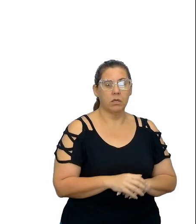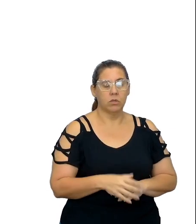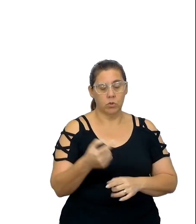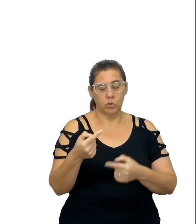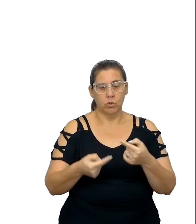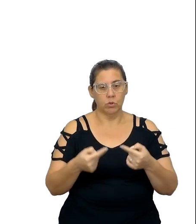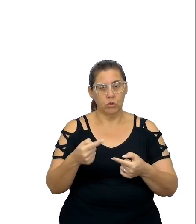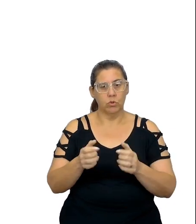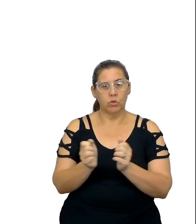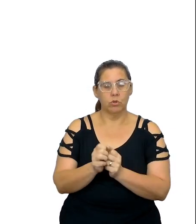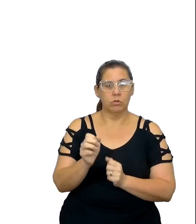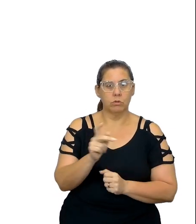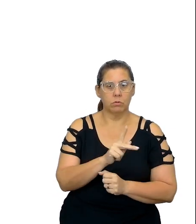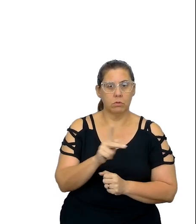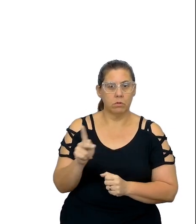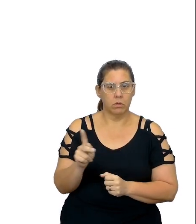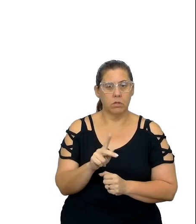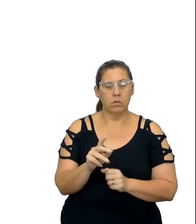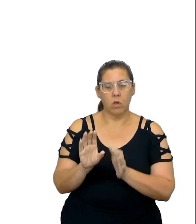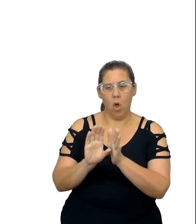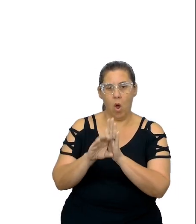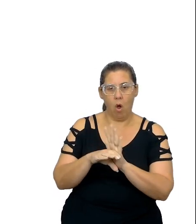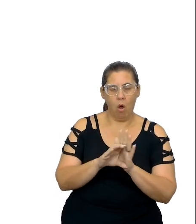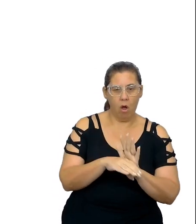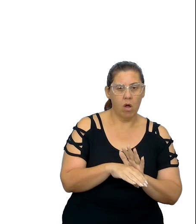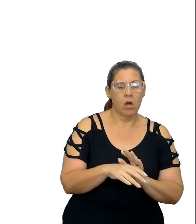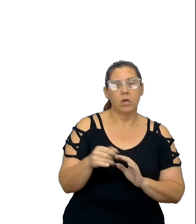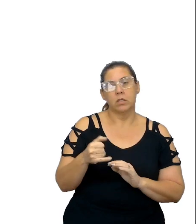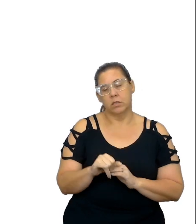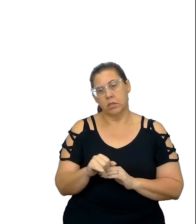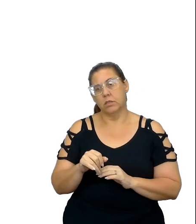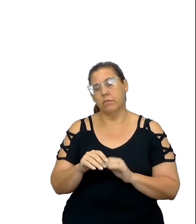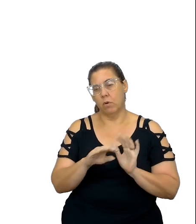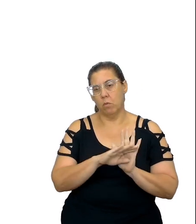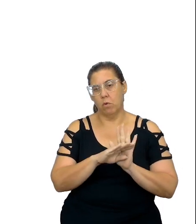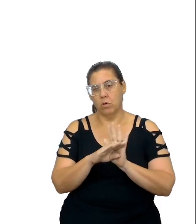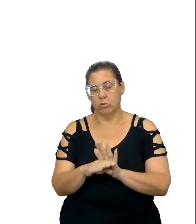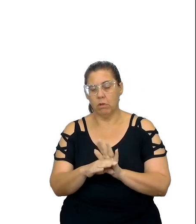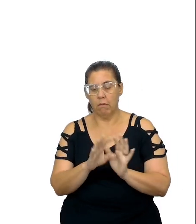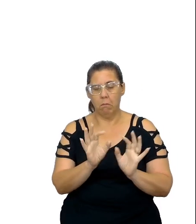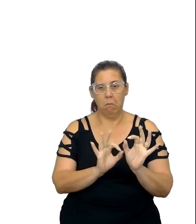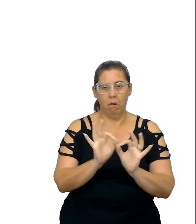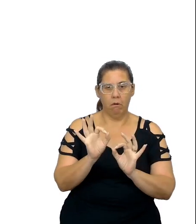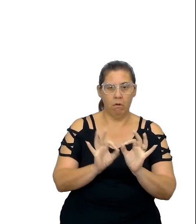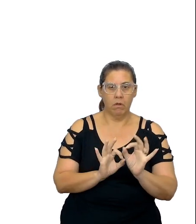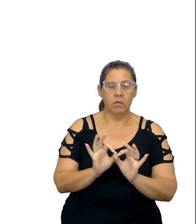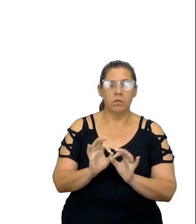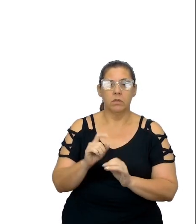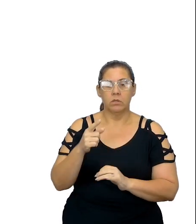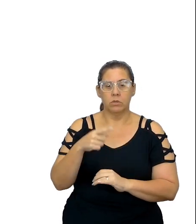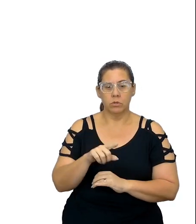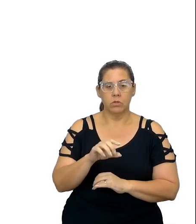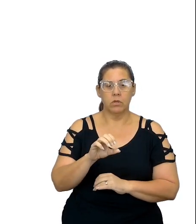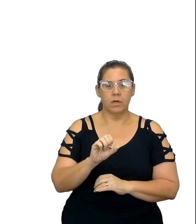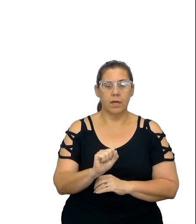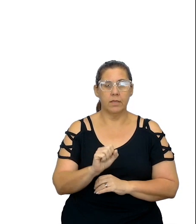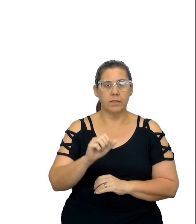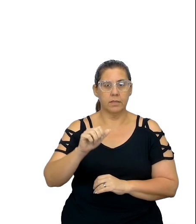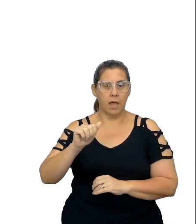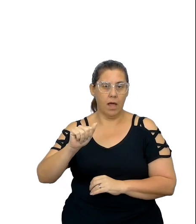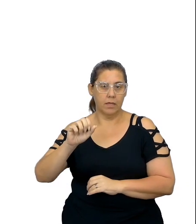com os professores, né, esses conceitos, se vão contribuir para o planejamento da sua SA5,